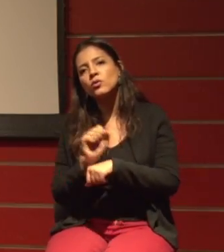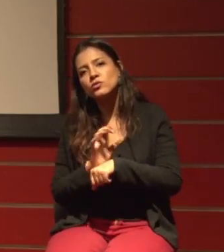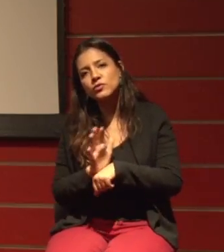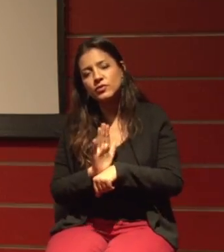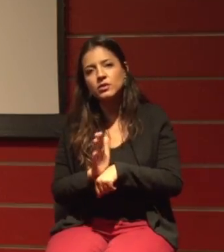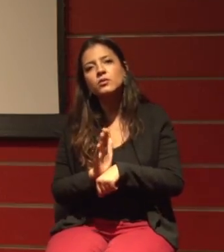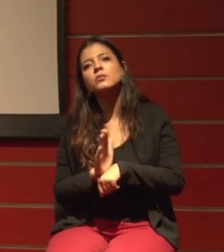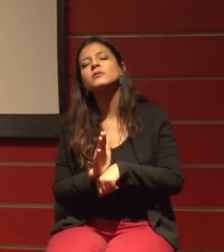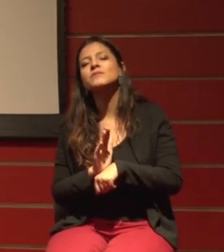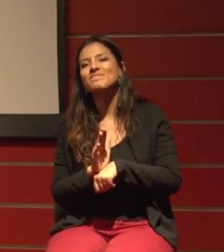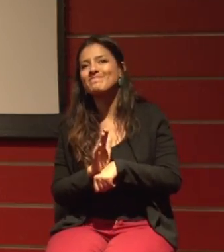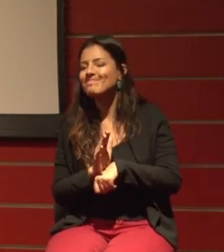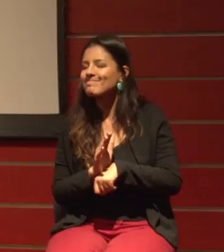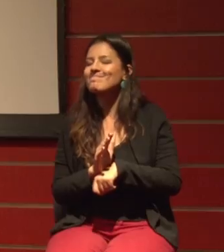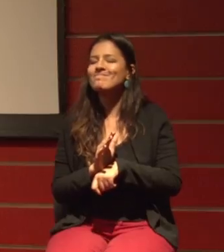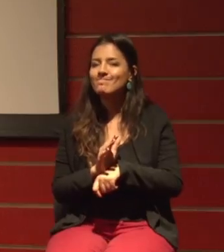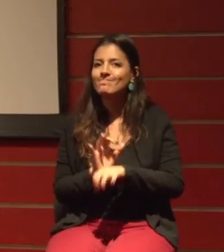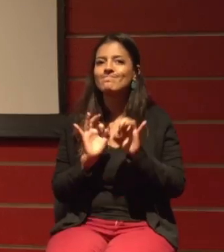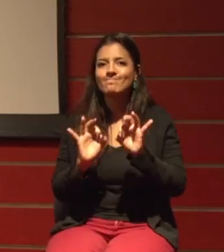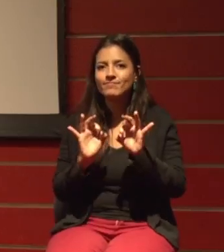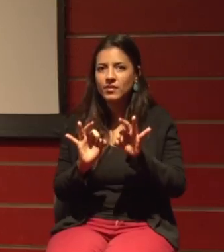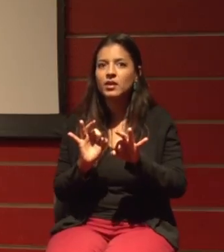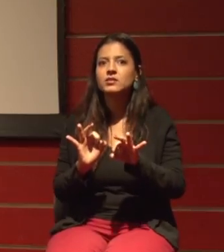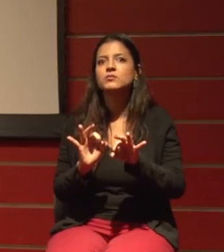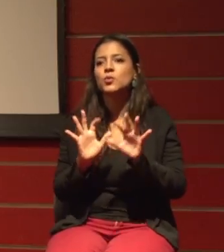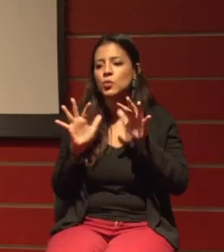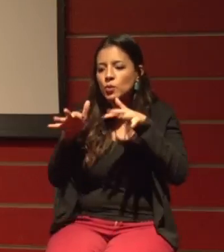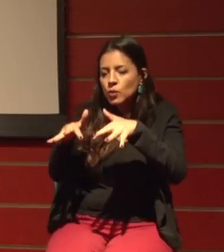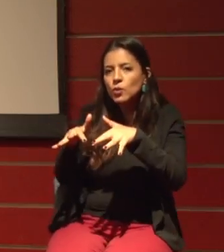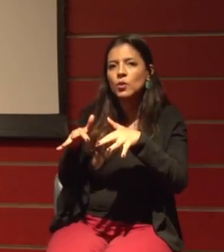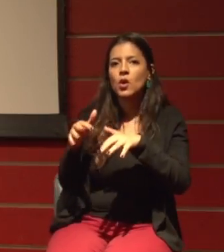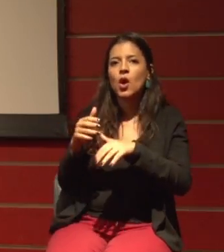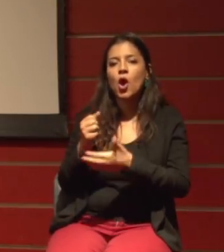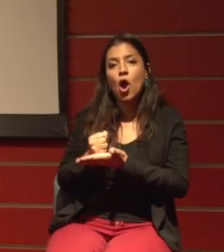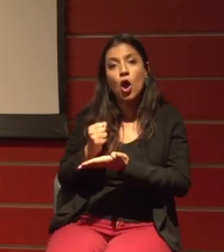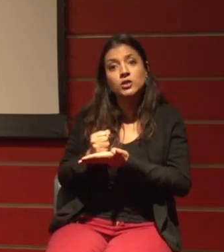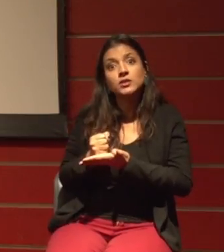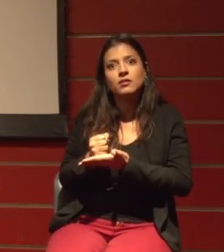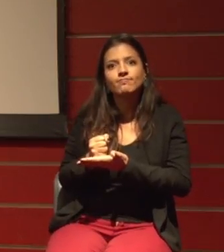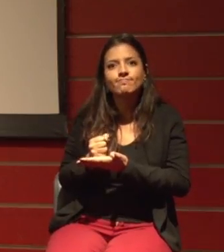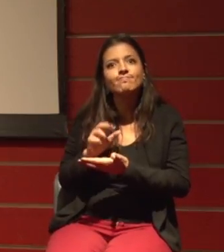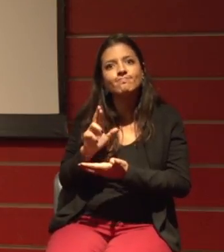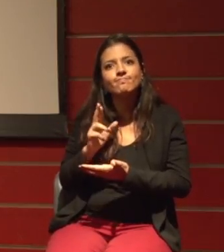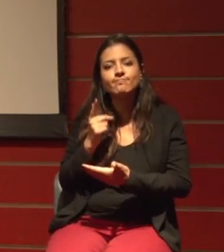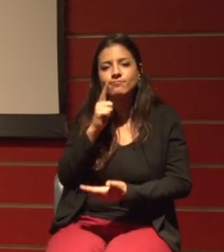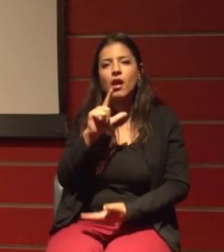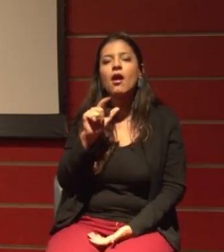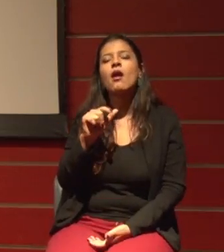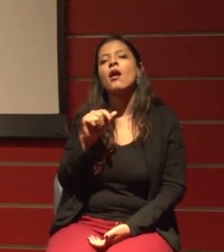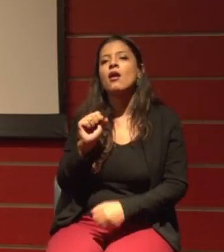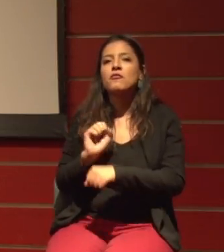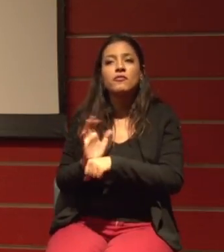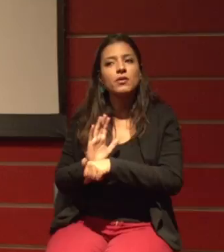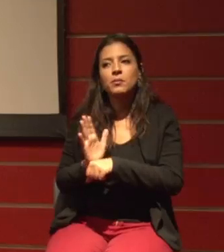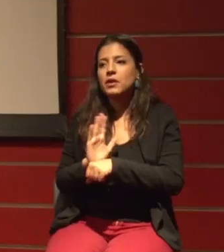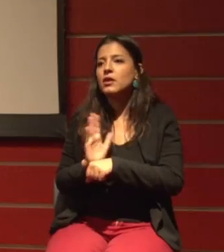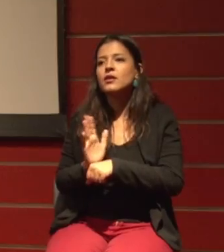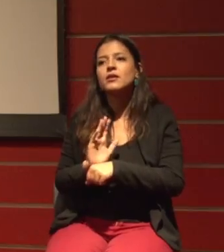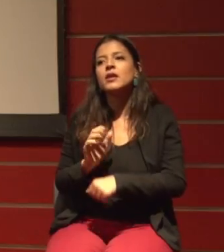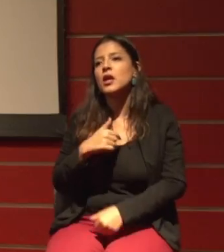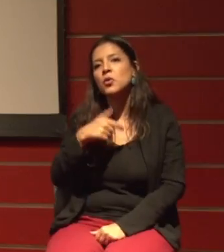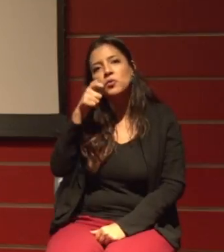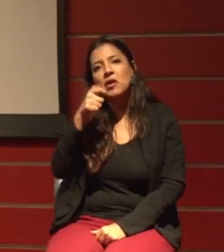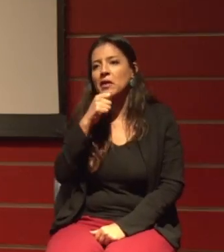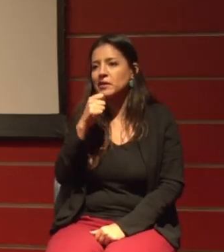sendo extremamente cotado pro Oscar que é Manchester by the se que eu ainda não vi que é estrelado pelo cas